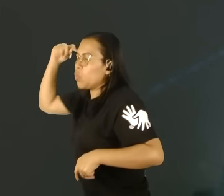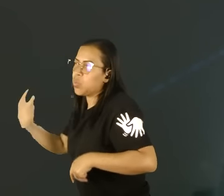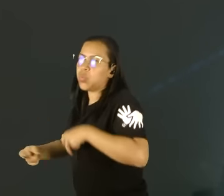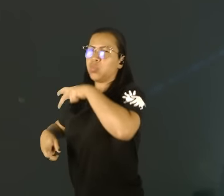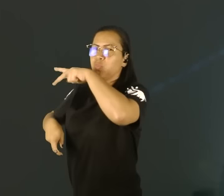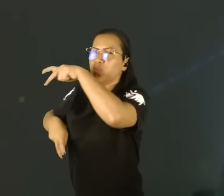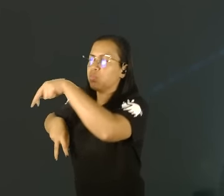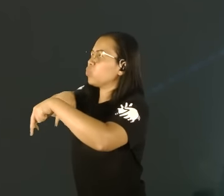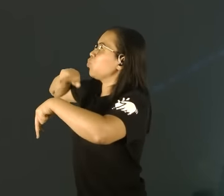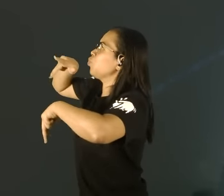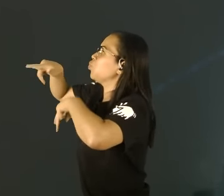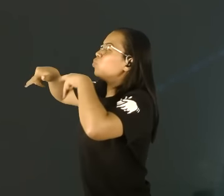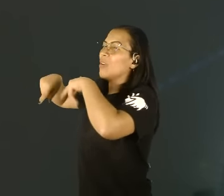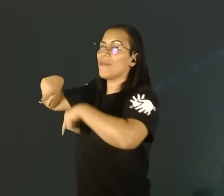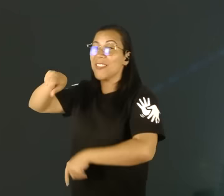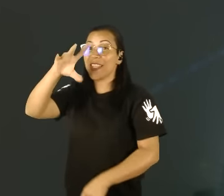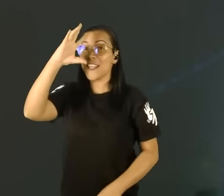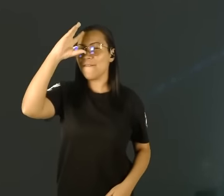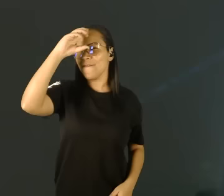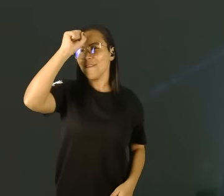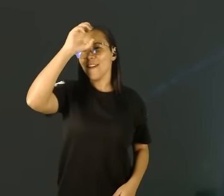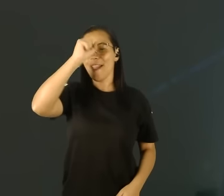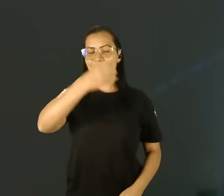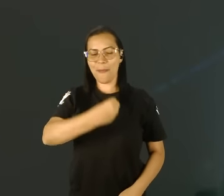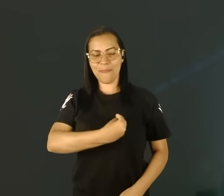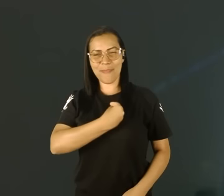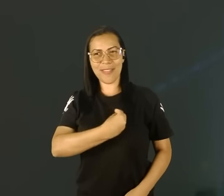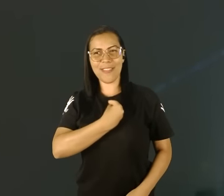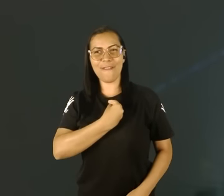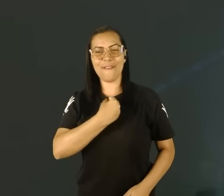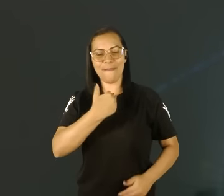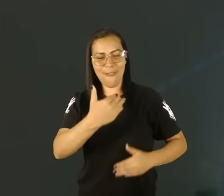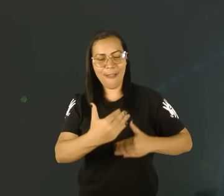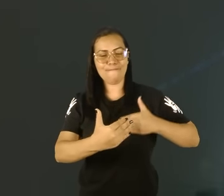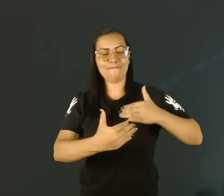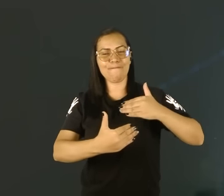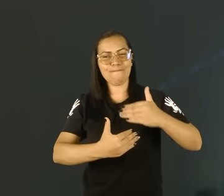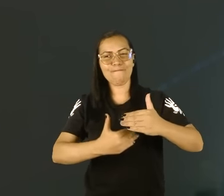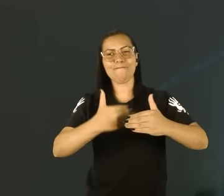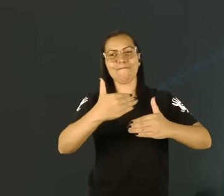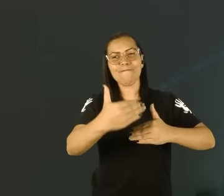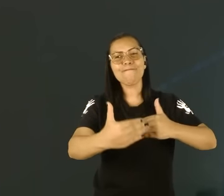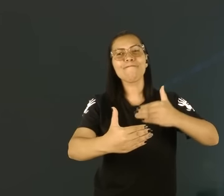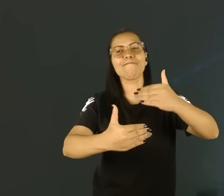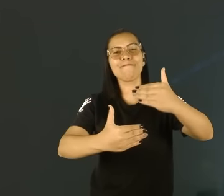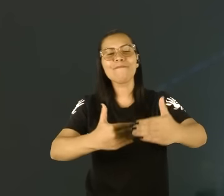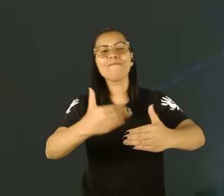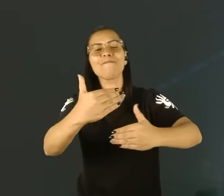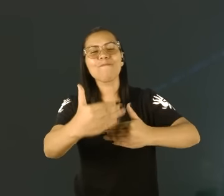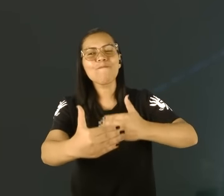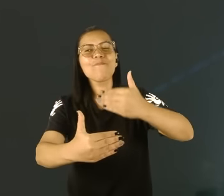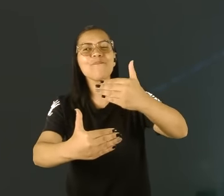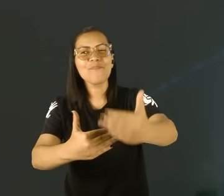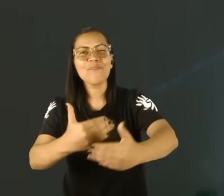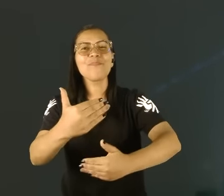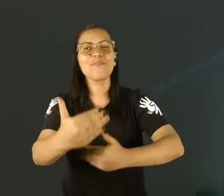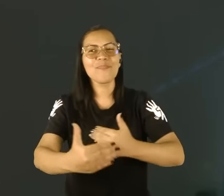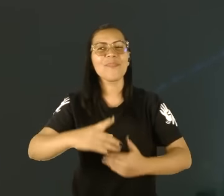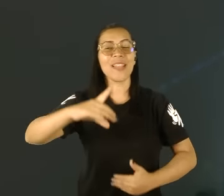Você vai aprender a viver fases. Você está cansado, confuso, querendo parar, mas eu vou te dar movimentos